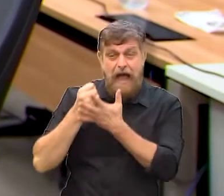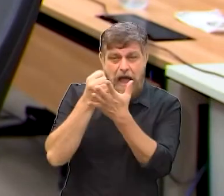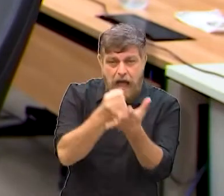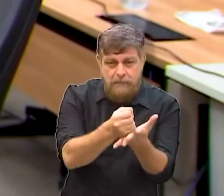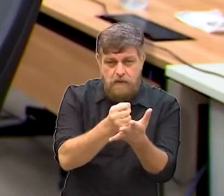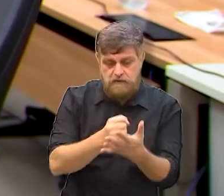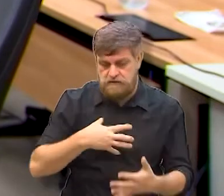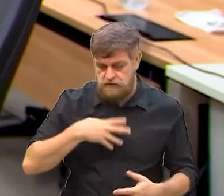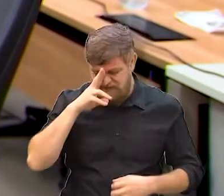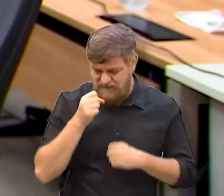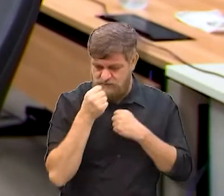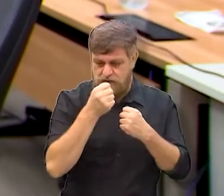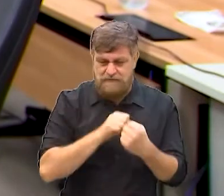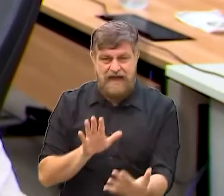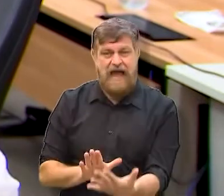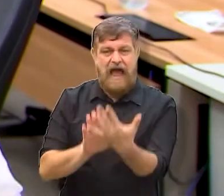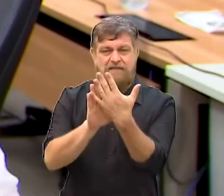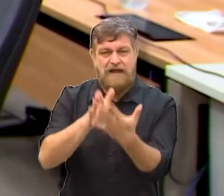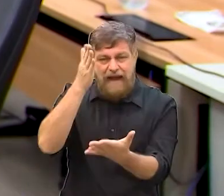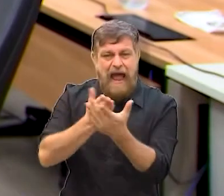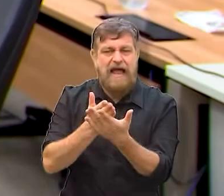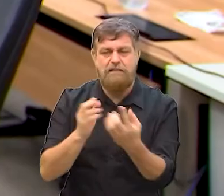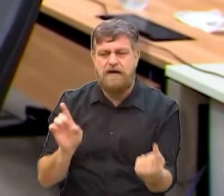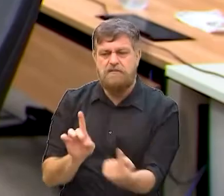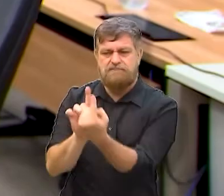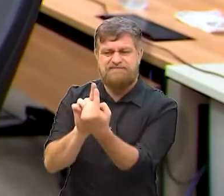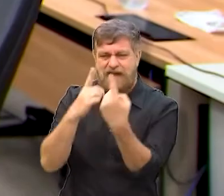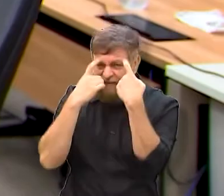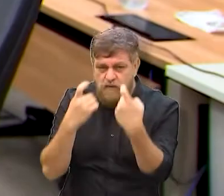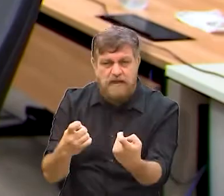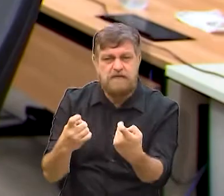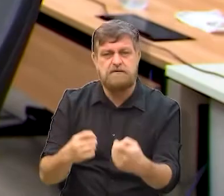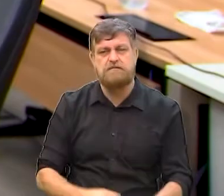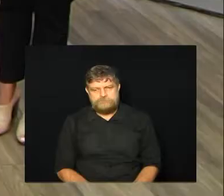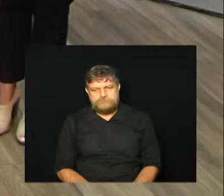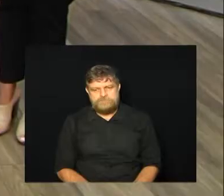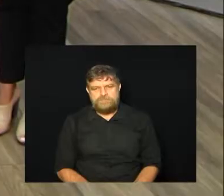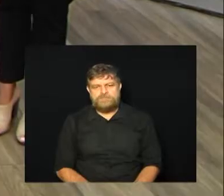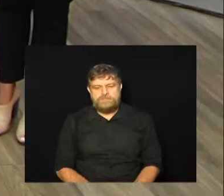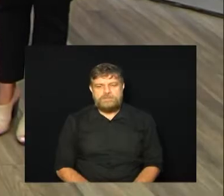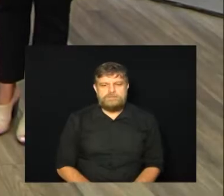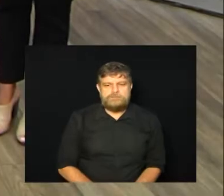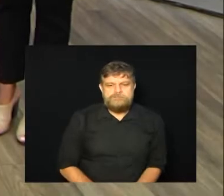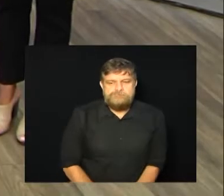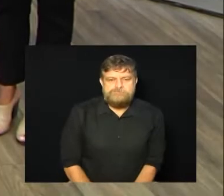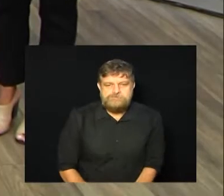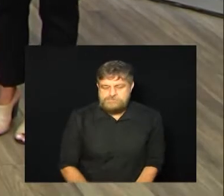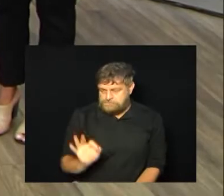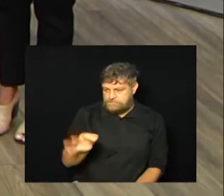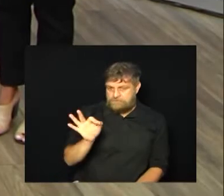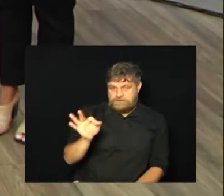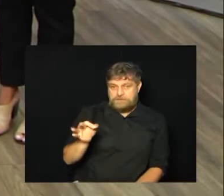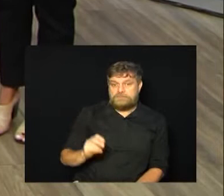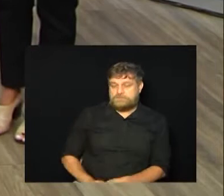apoio e fortalecidas para combater, para sair de um relacionamento abusivo, violento, enfim. Tá certo, então,